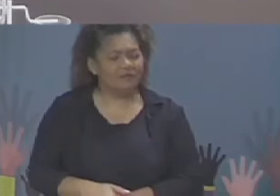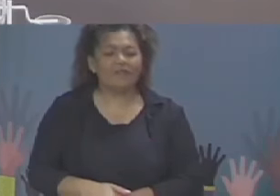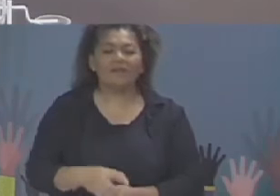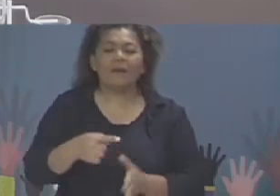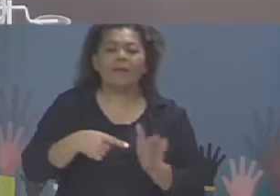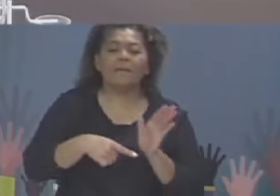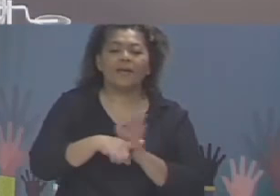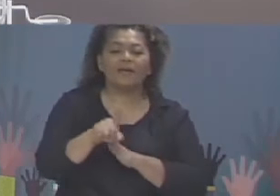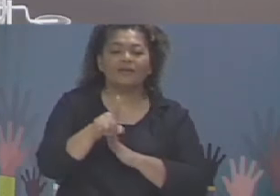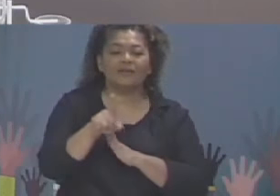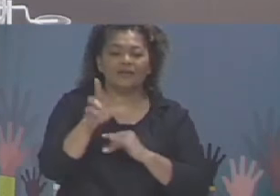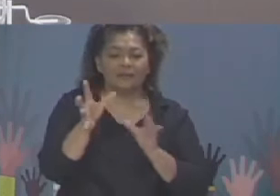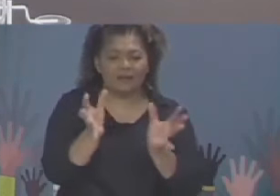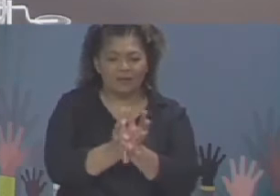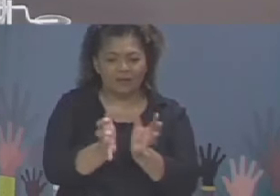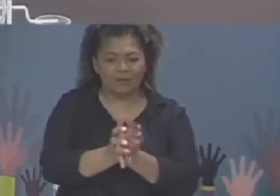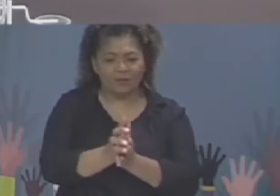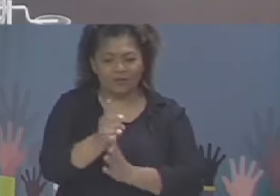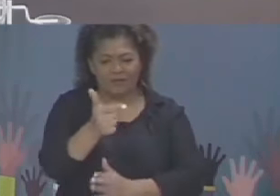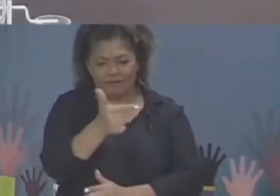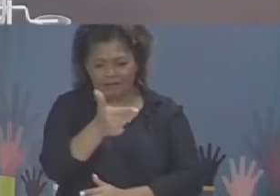Pergunta para a chapa 22.